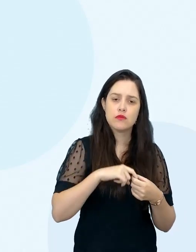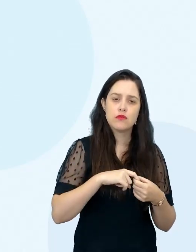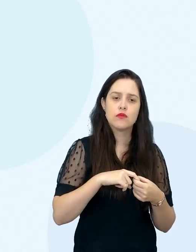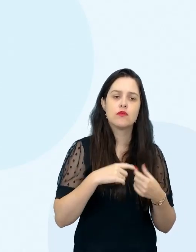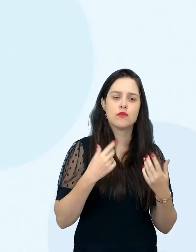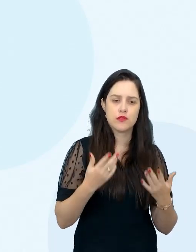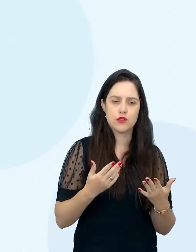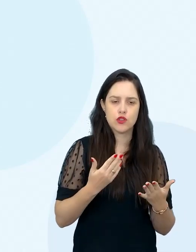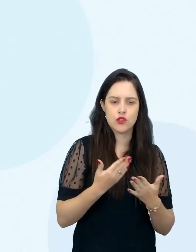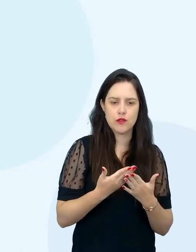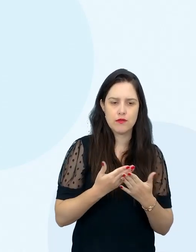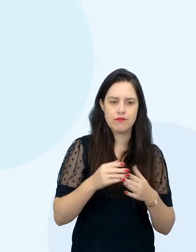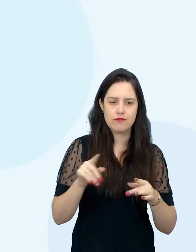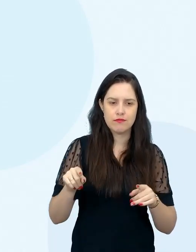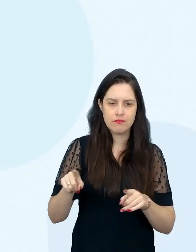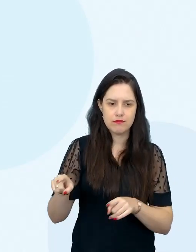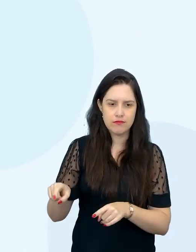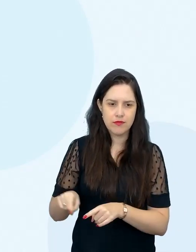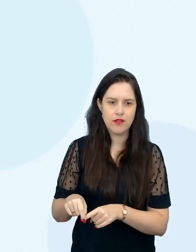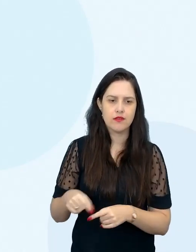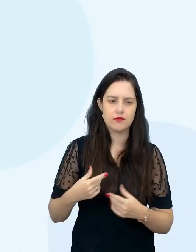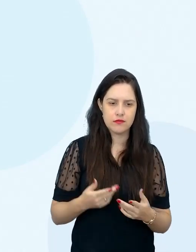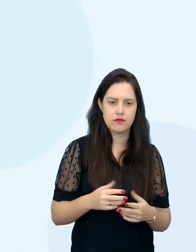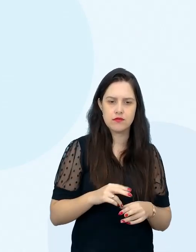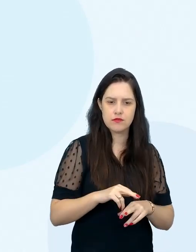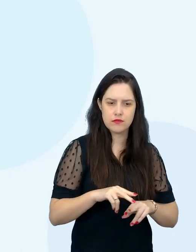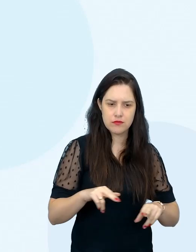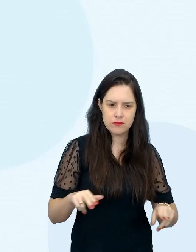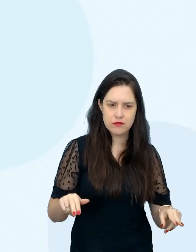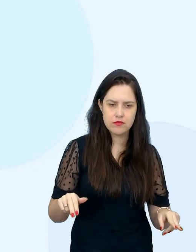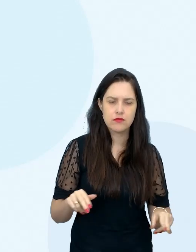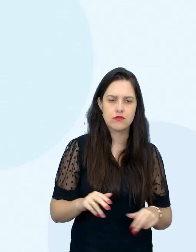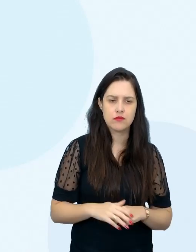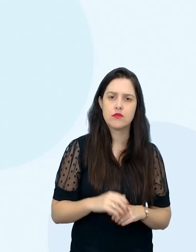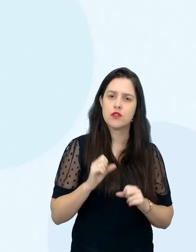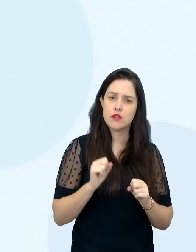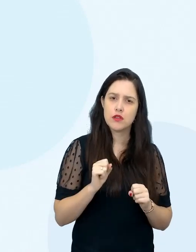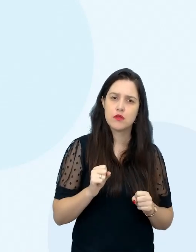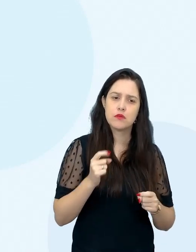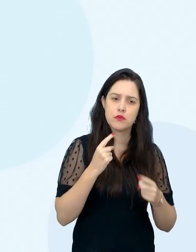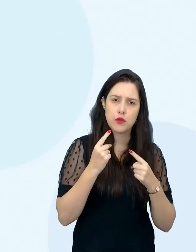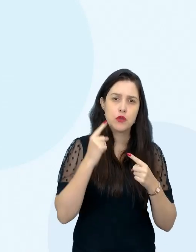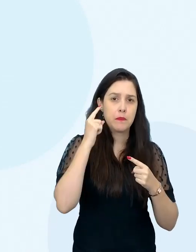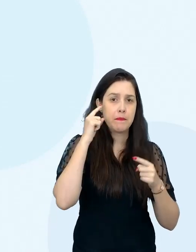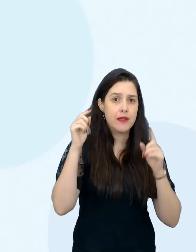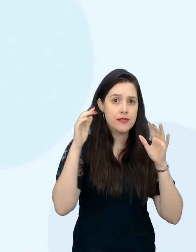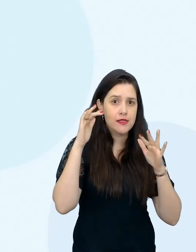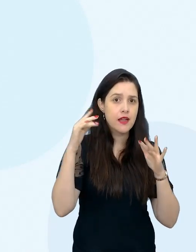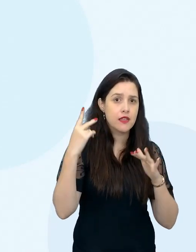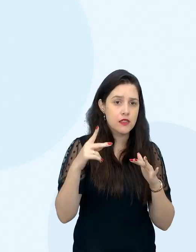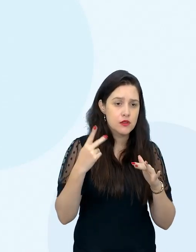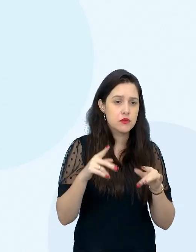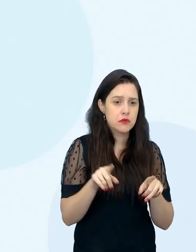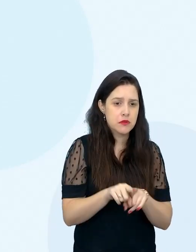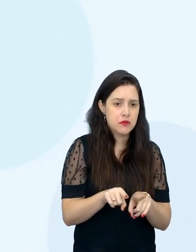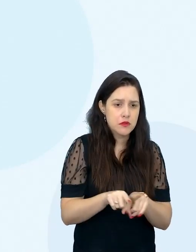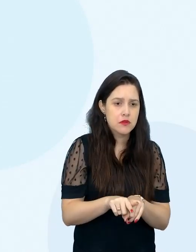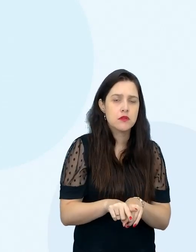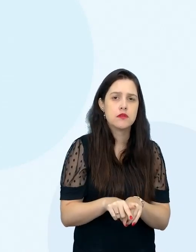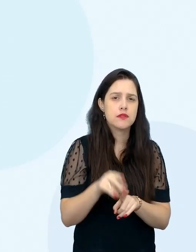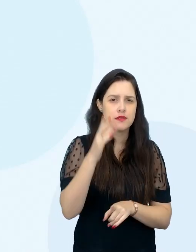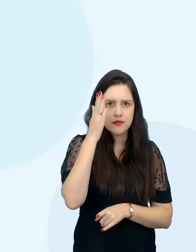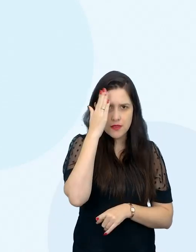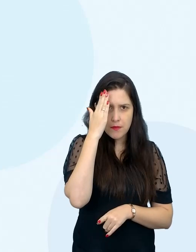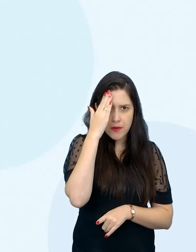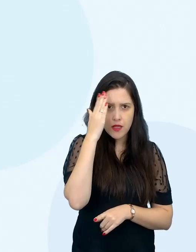de aula, né, e tudo mais, mas aqui eu trago para vocês aí uma ideia de como a gente pode pensar nisso, né, só pensando na nossa